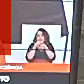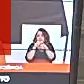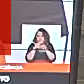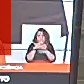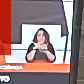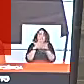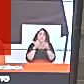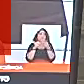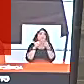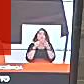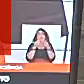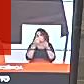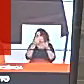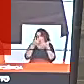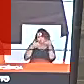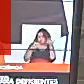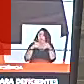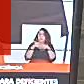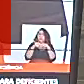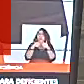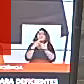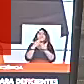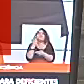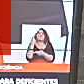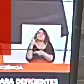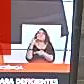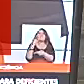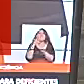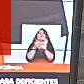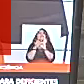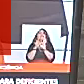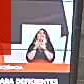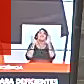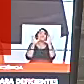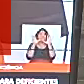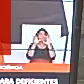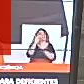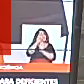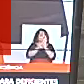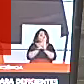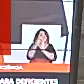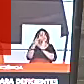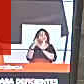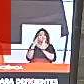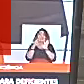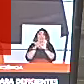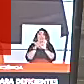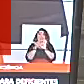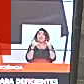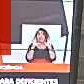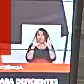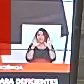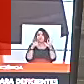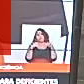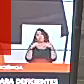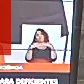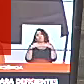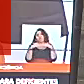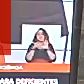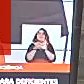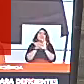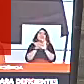elas deveriam poder se movimentar livremente, sem nenhum obstáculo. Pelo menos é isso que a Lei Brasileira de Inclusão